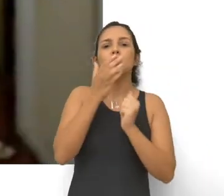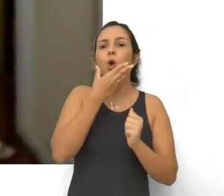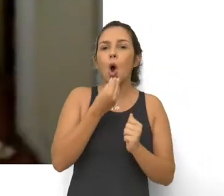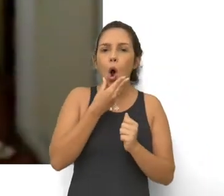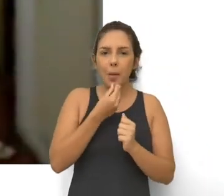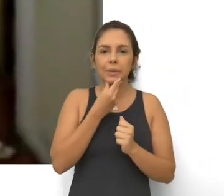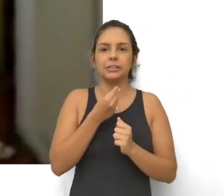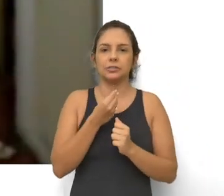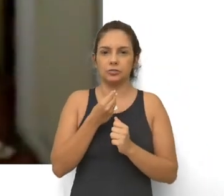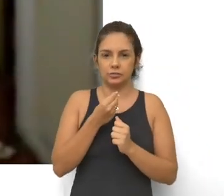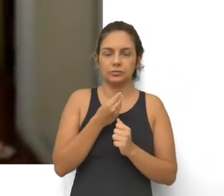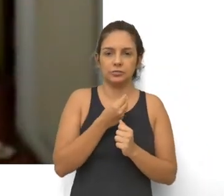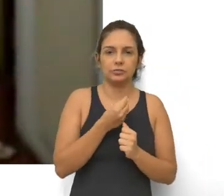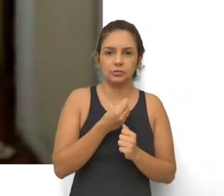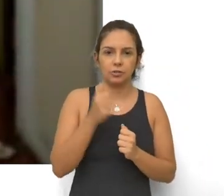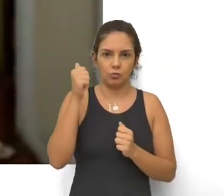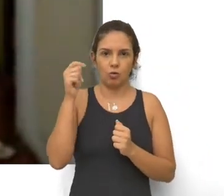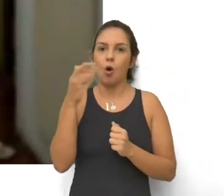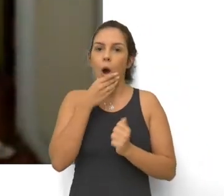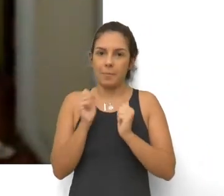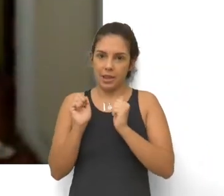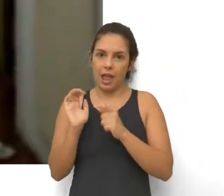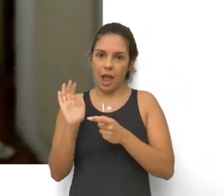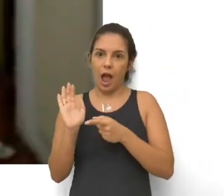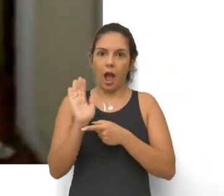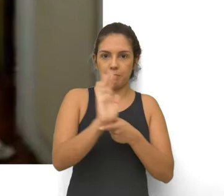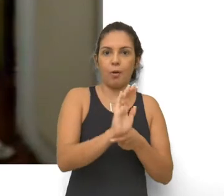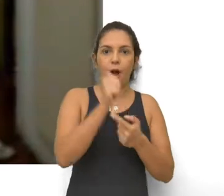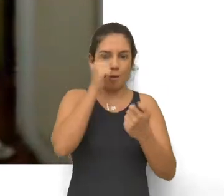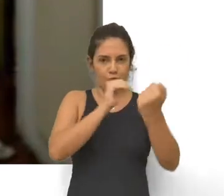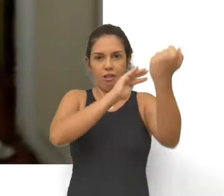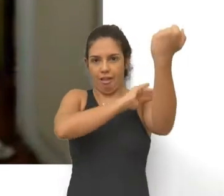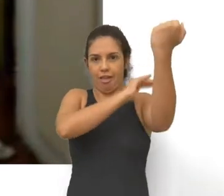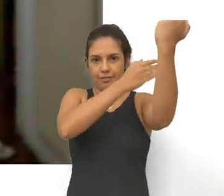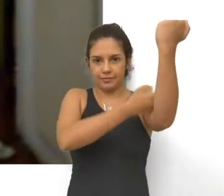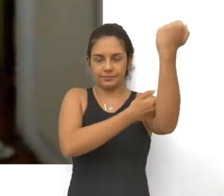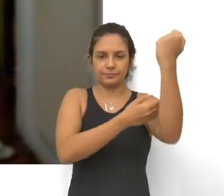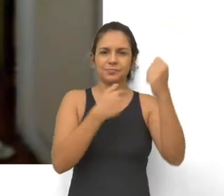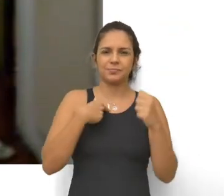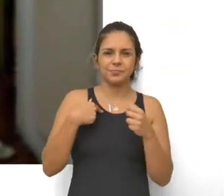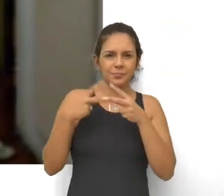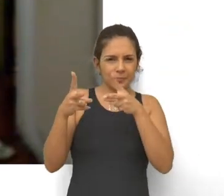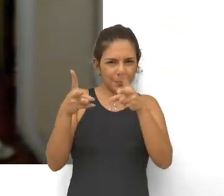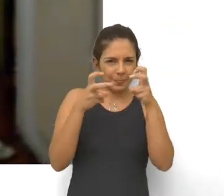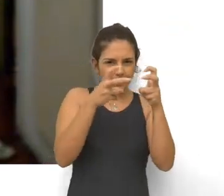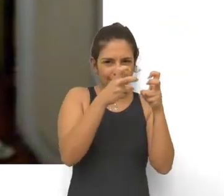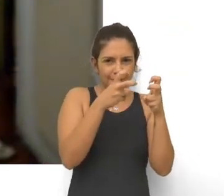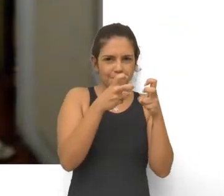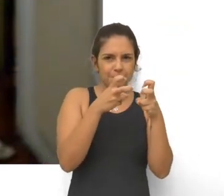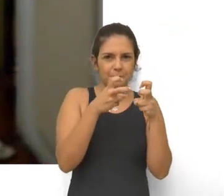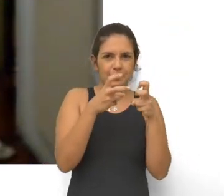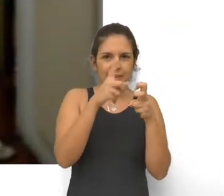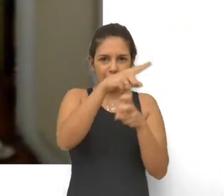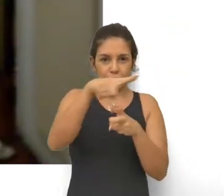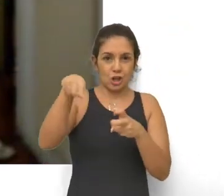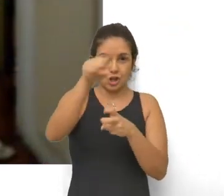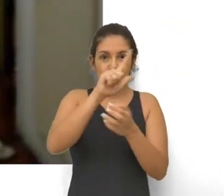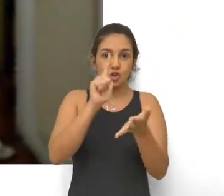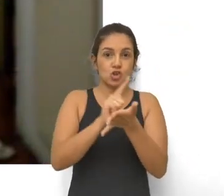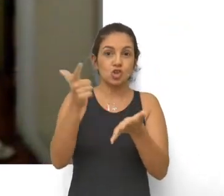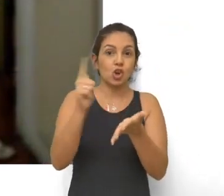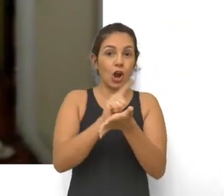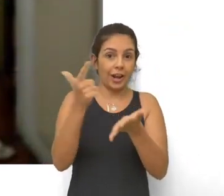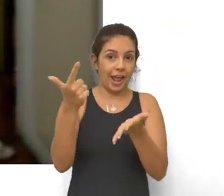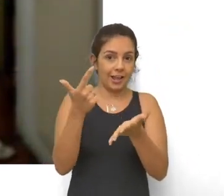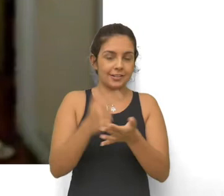muitos homens feministas acompanhando. E me deu a impressão que essa festa, essa alegria, saiu nos jornais. Né? E teve